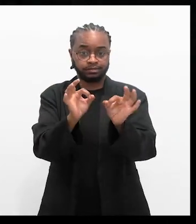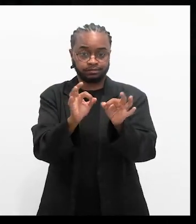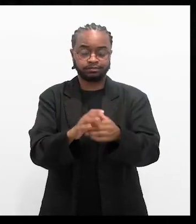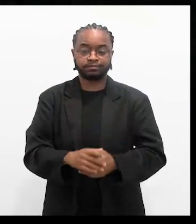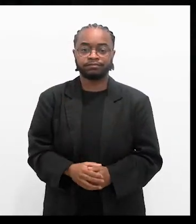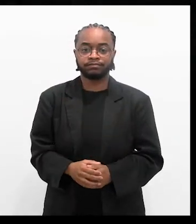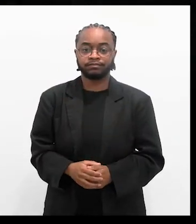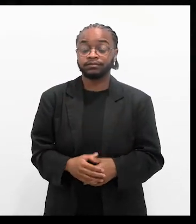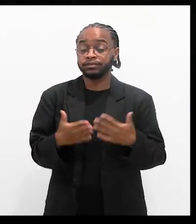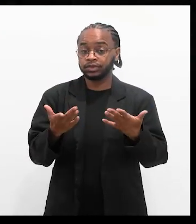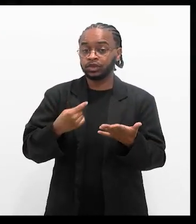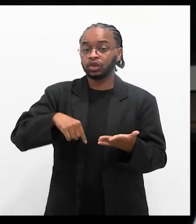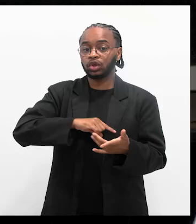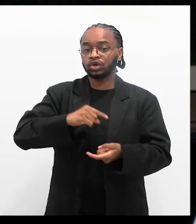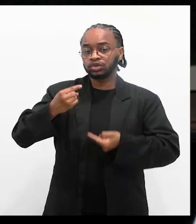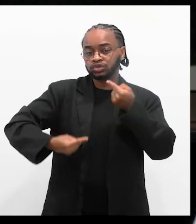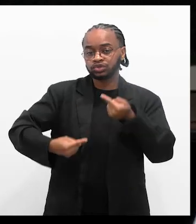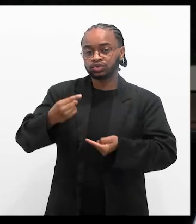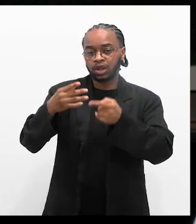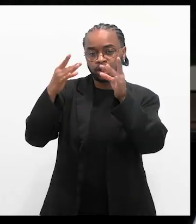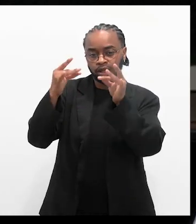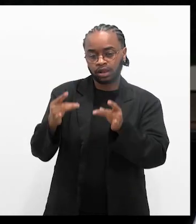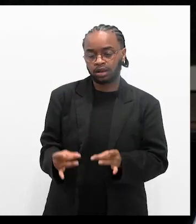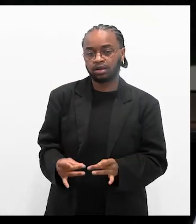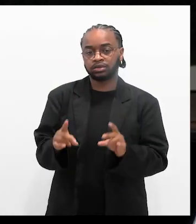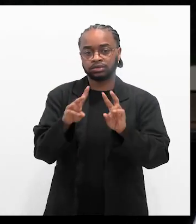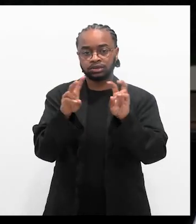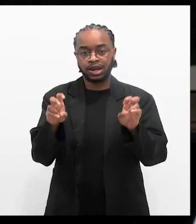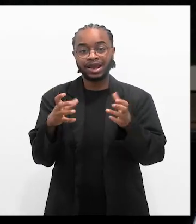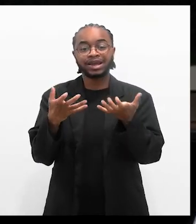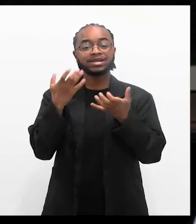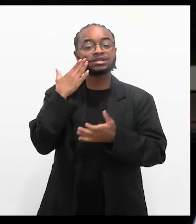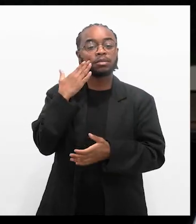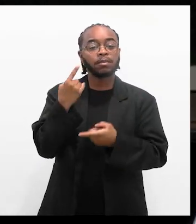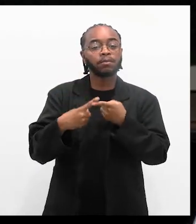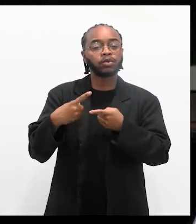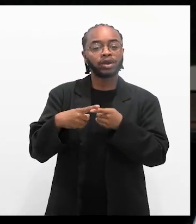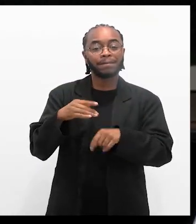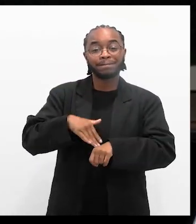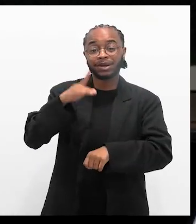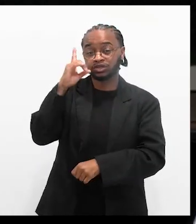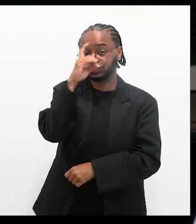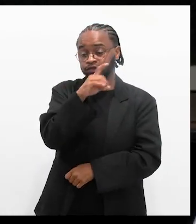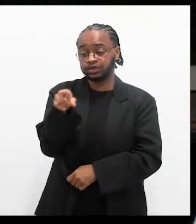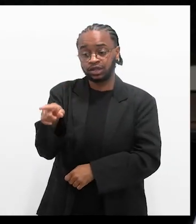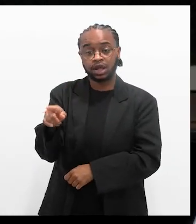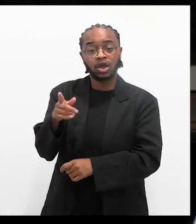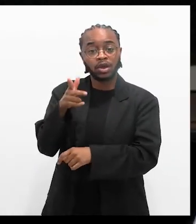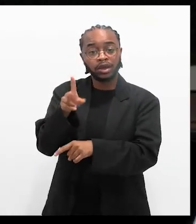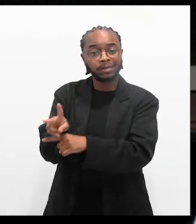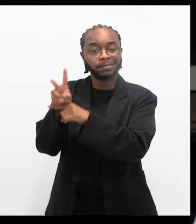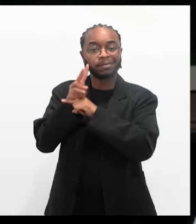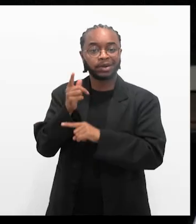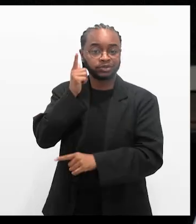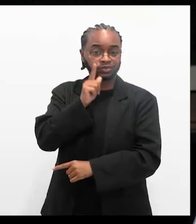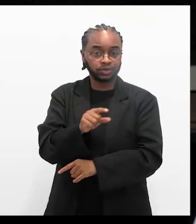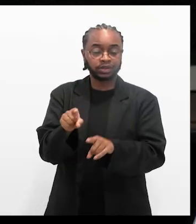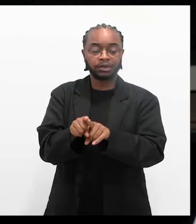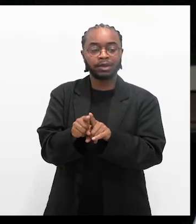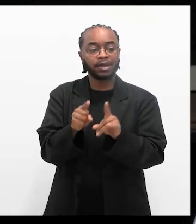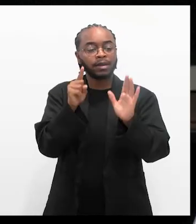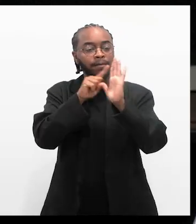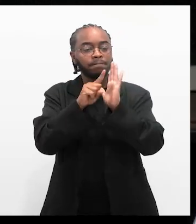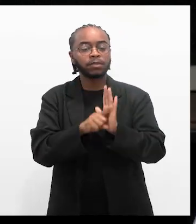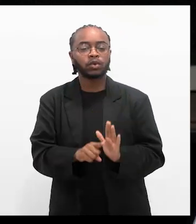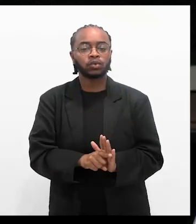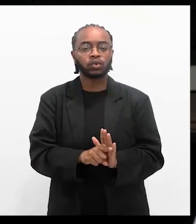também. E acompanhamento. Então, a gente tem discutido pesadamente isso. A gente quer saber por que é mais difícil para essa mulher tomada de empréstimo. E a gente